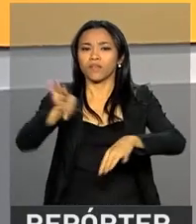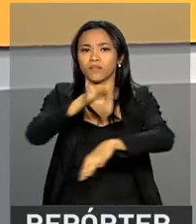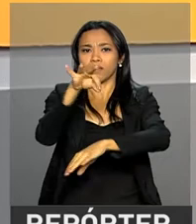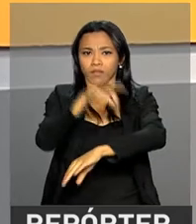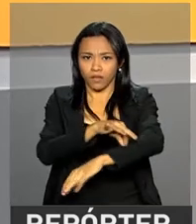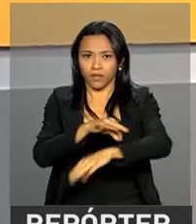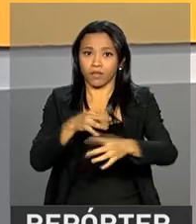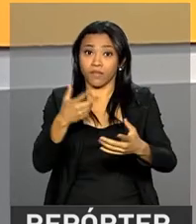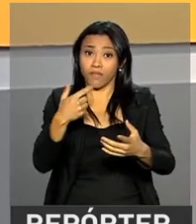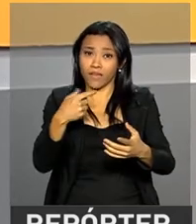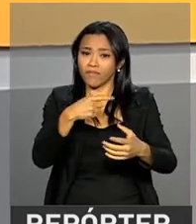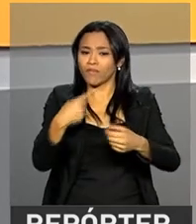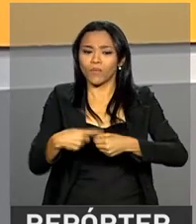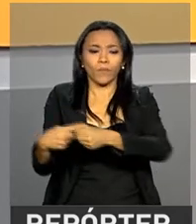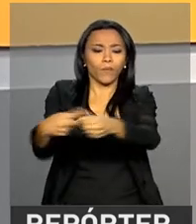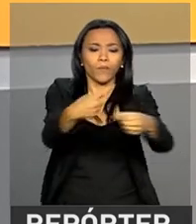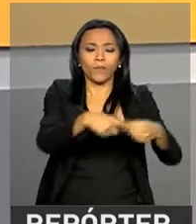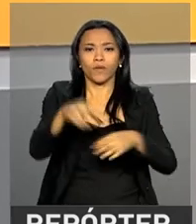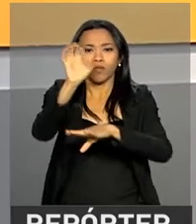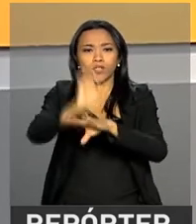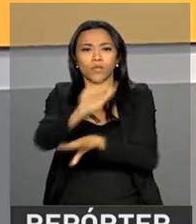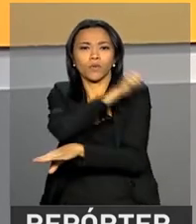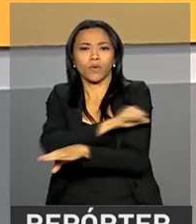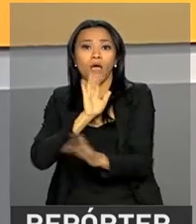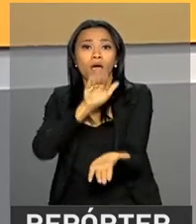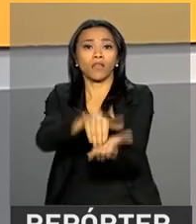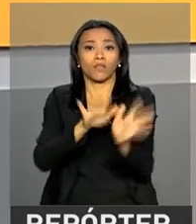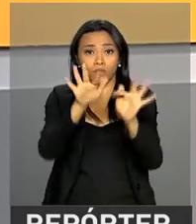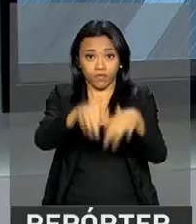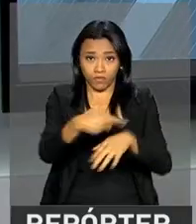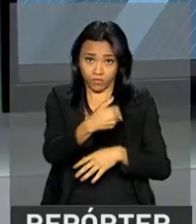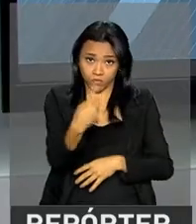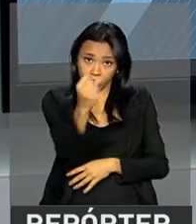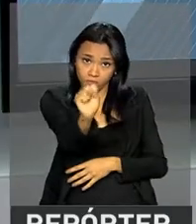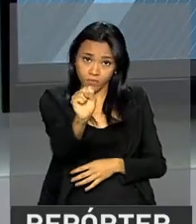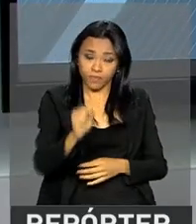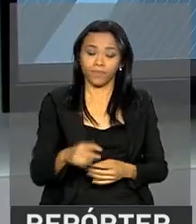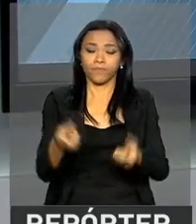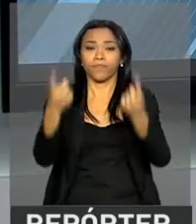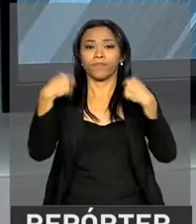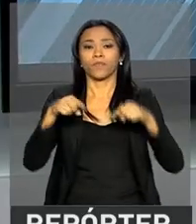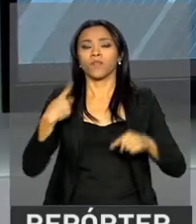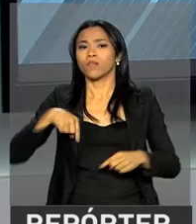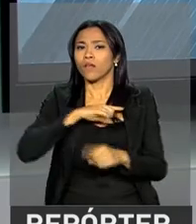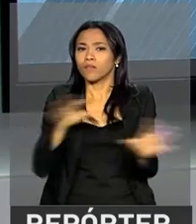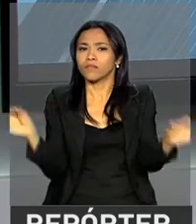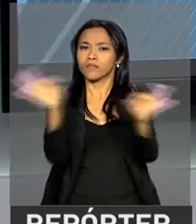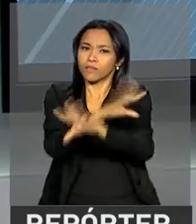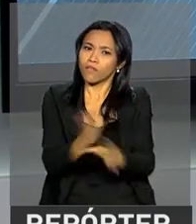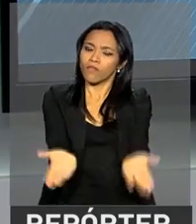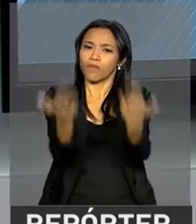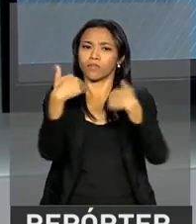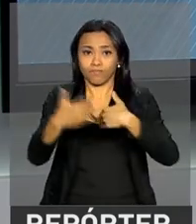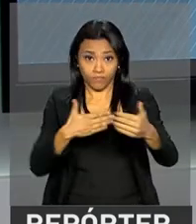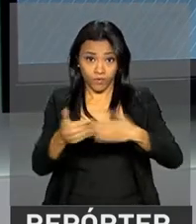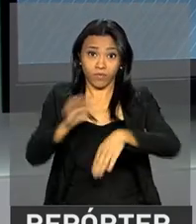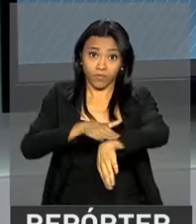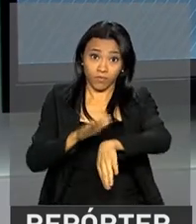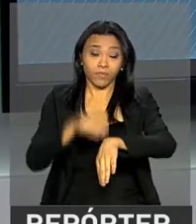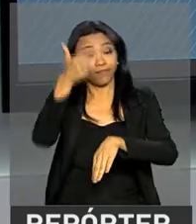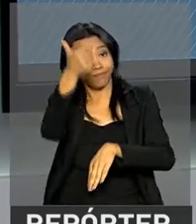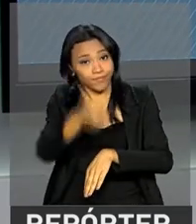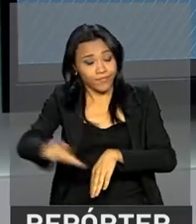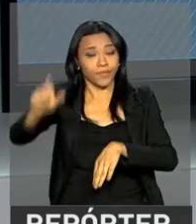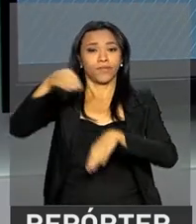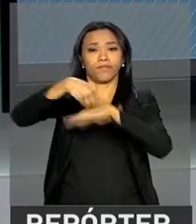áreas do rio de janeiro quero até o fim de 2016 8 e nós ficamos por aqui voltamos a qualquer momento